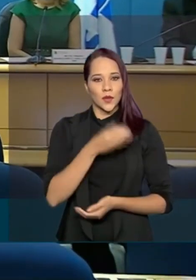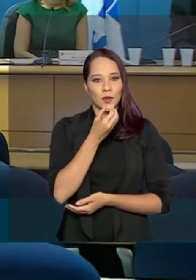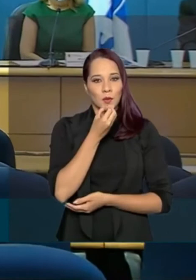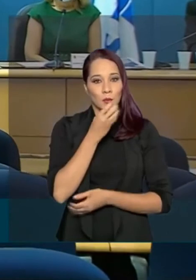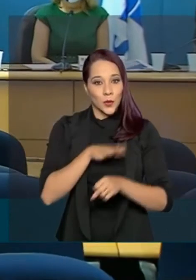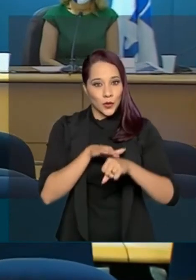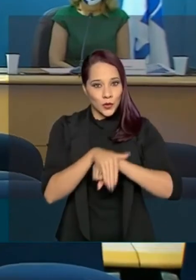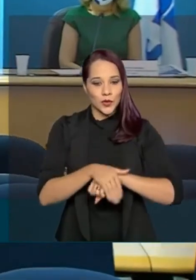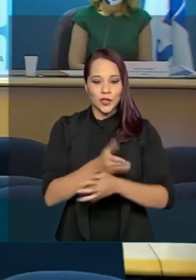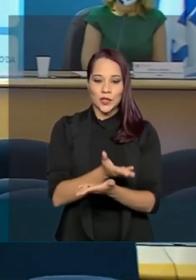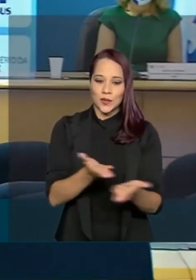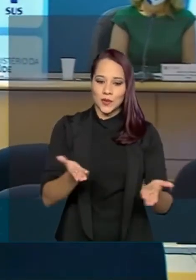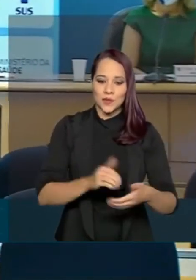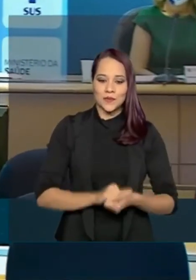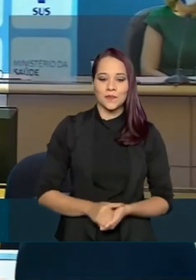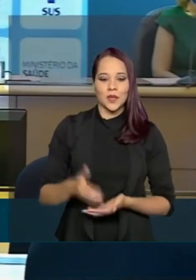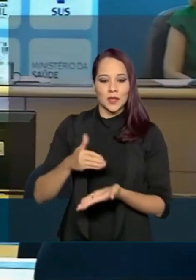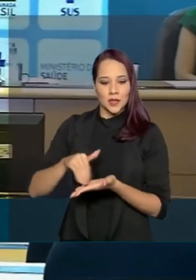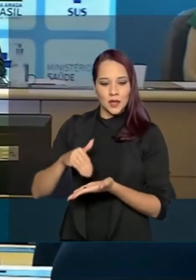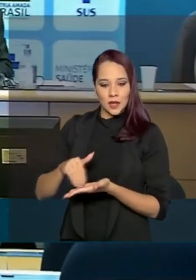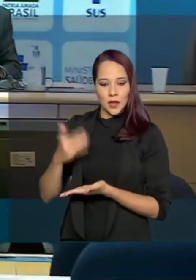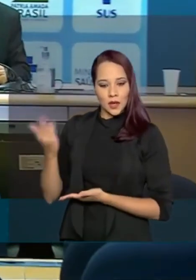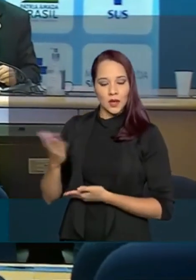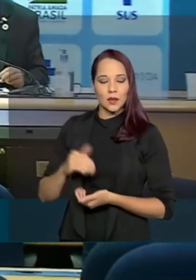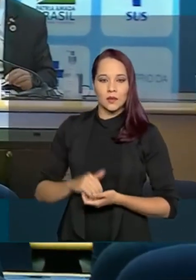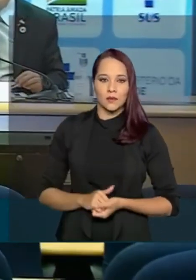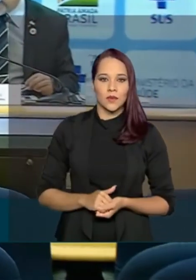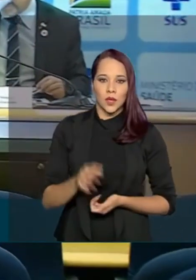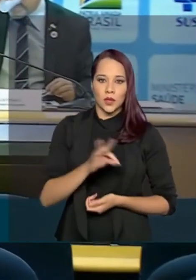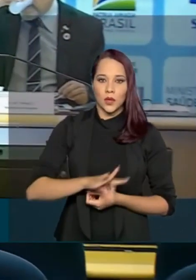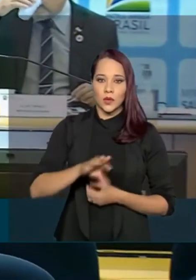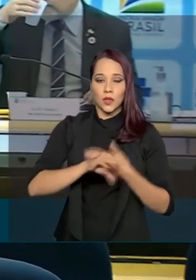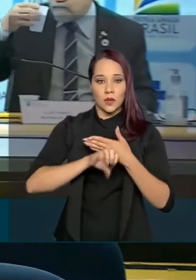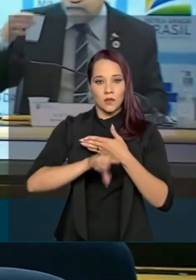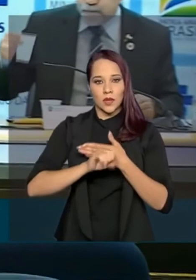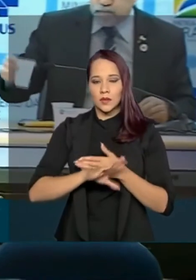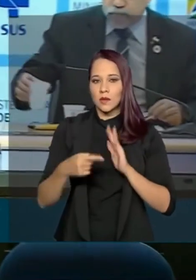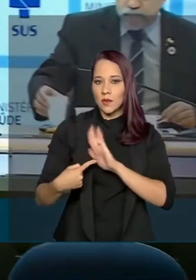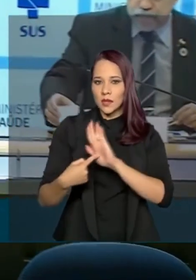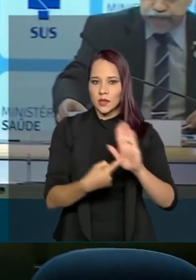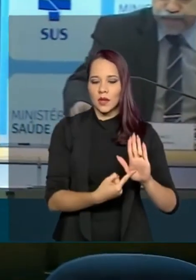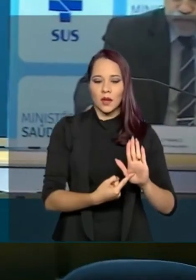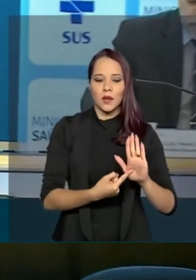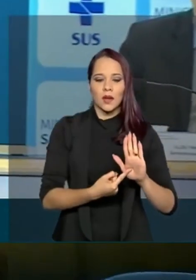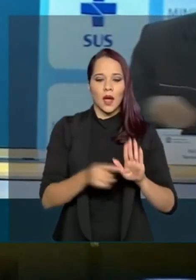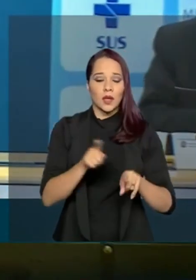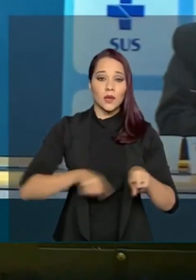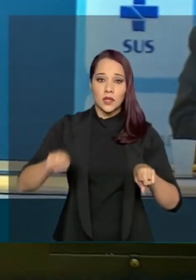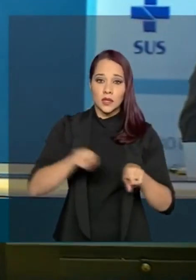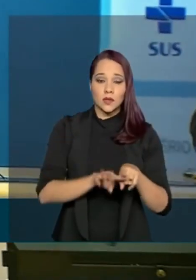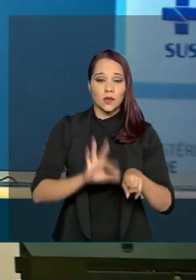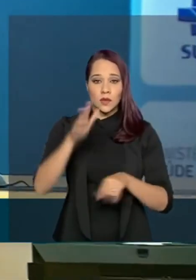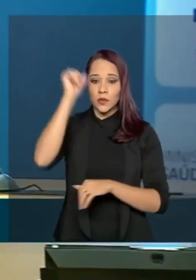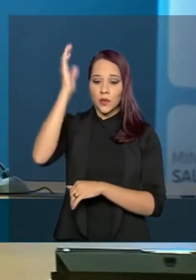Boa noite a todos, secretário, colegas da imprensa. Vamos apresentar a atualização da situação epidemiológica